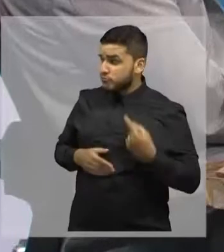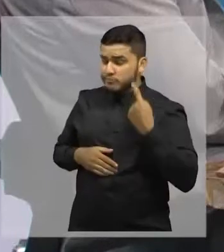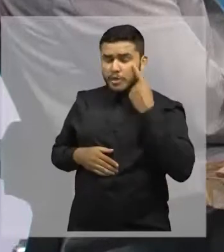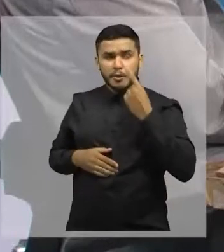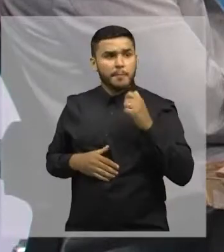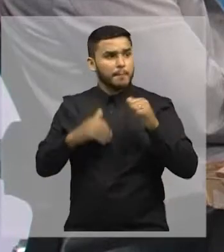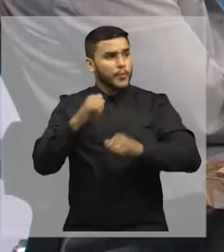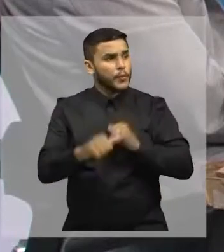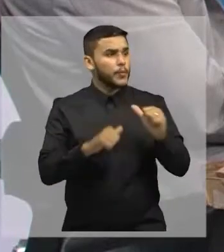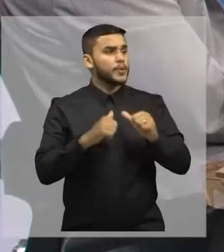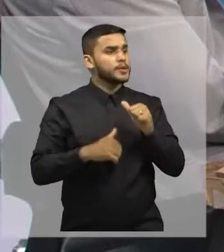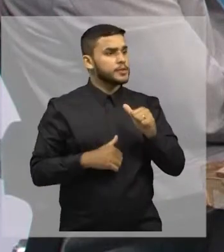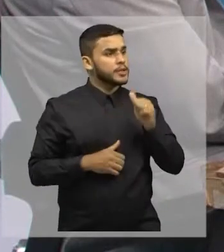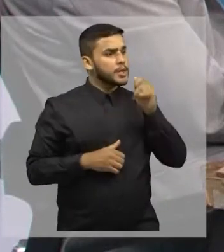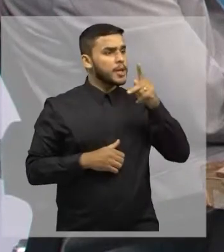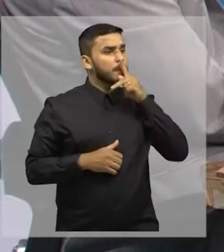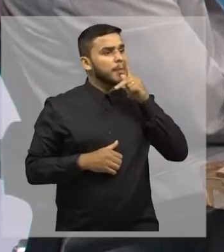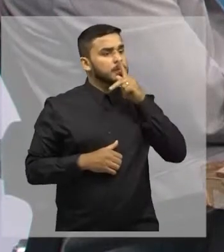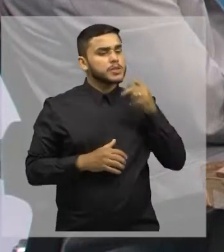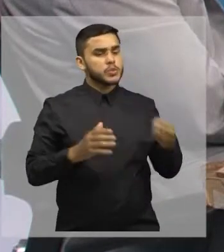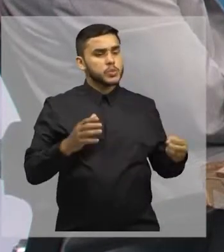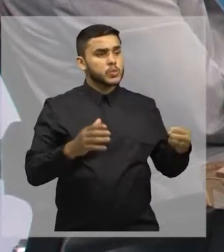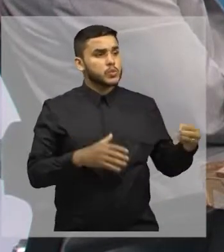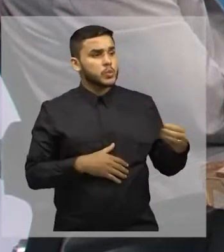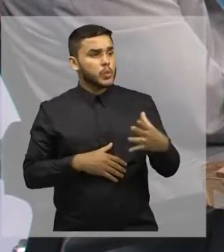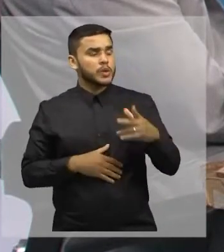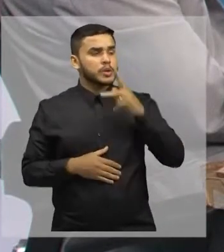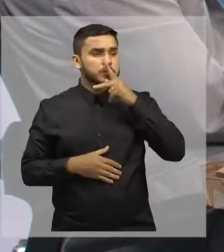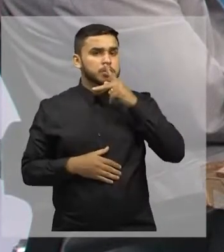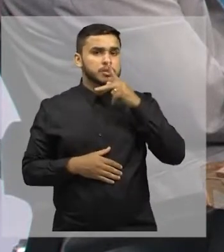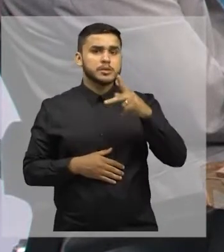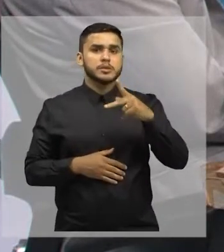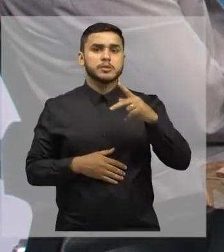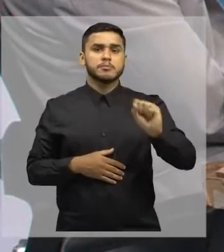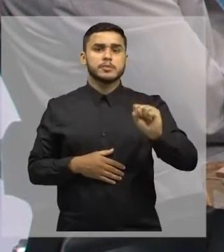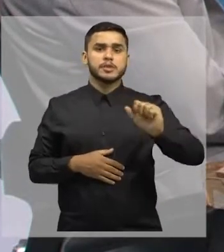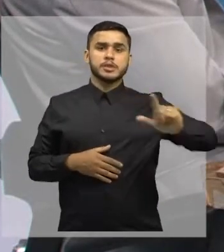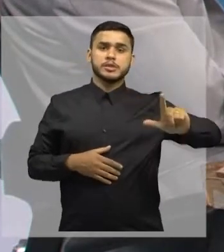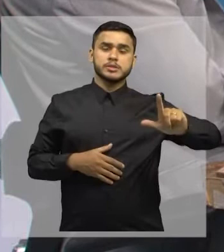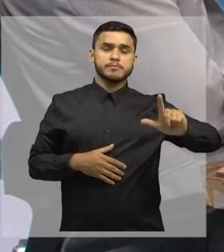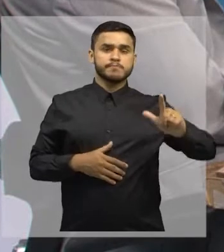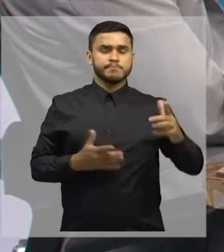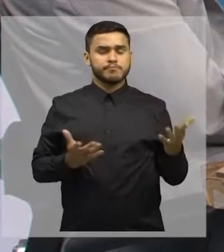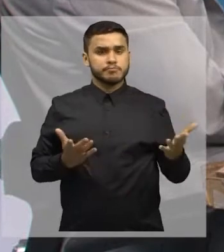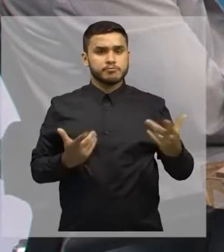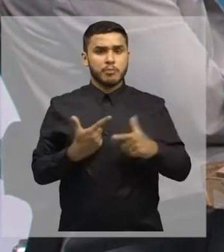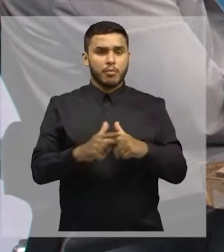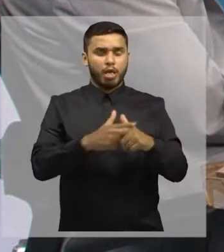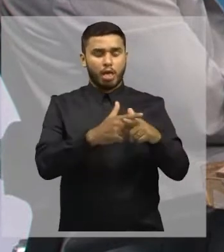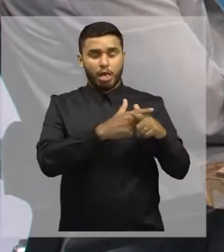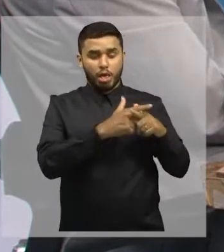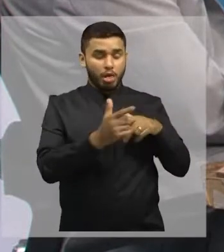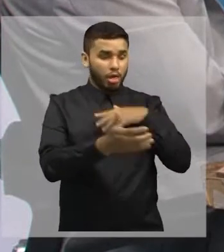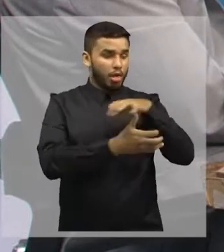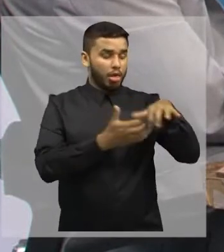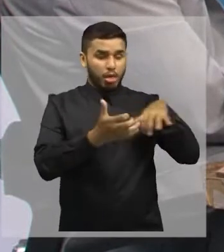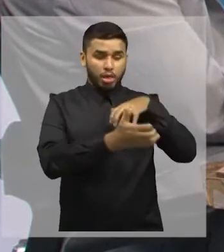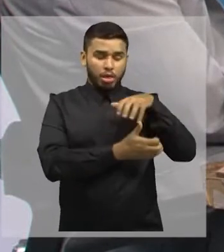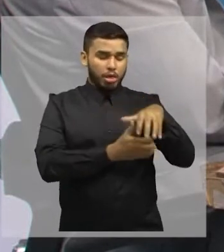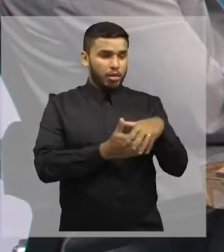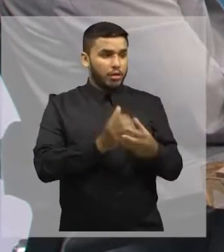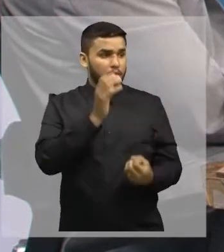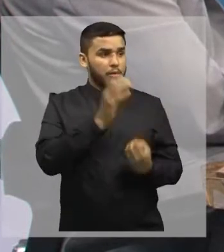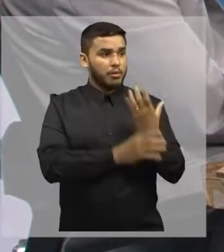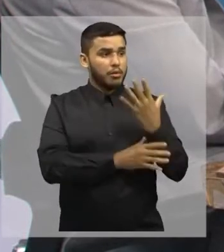né, o partido do presidente, que inflou, né, que é uma coisa que surgiu quase do nada, é um partido com uma densidade muito grande em